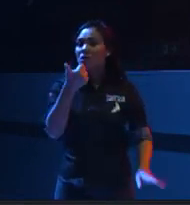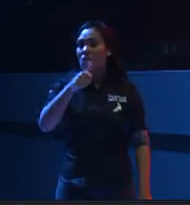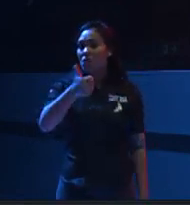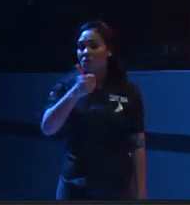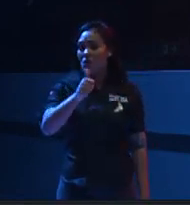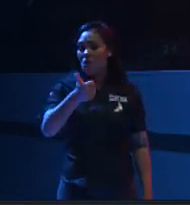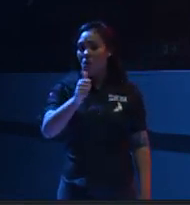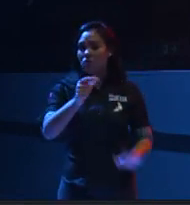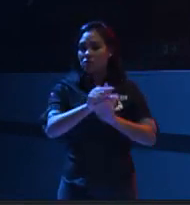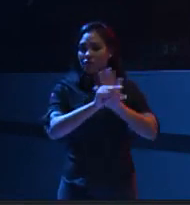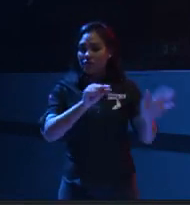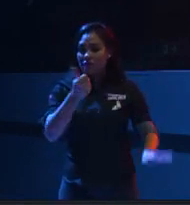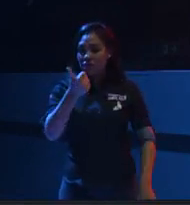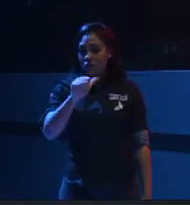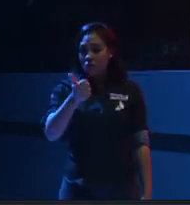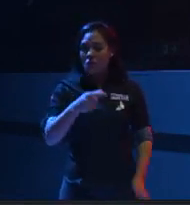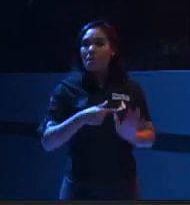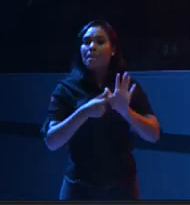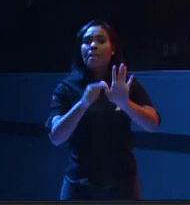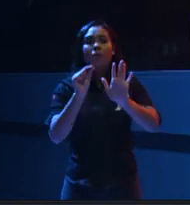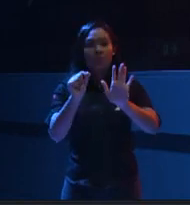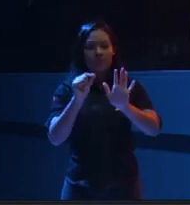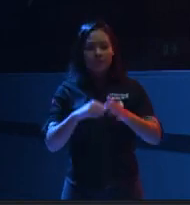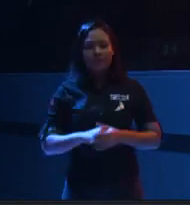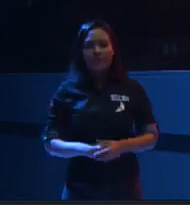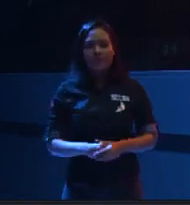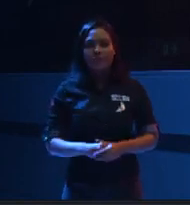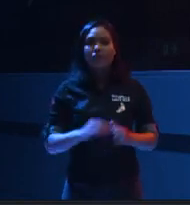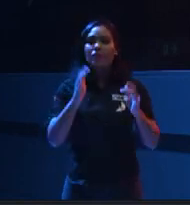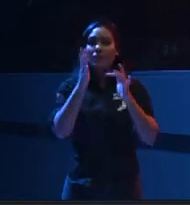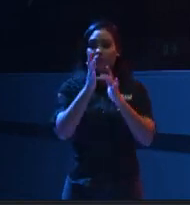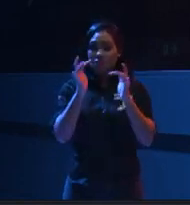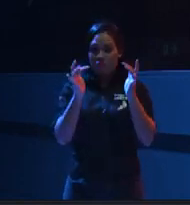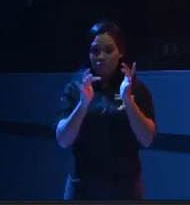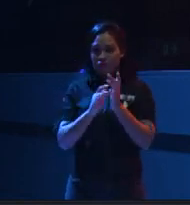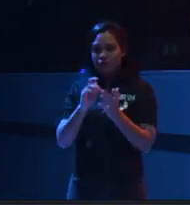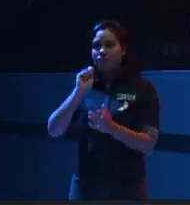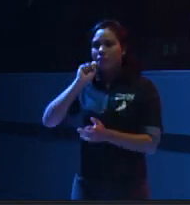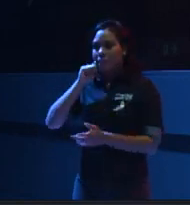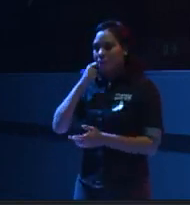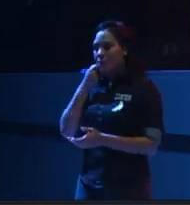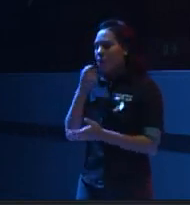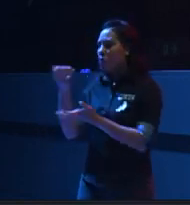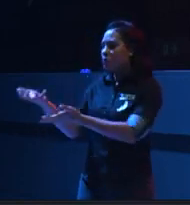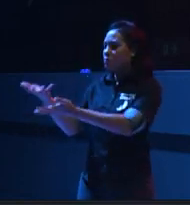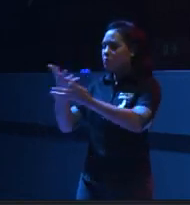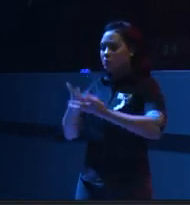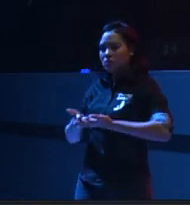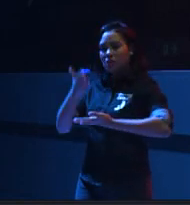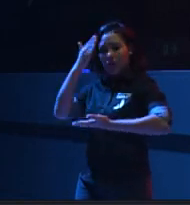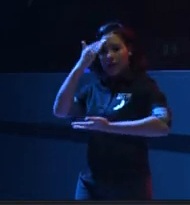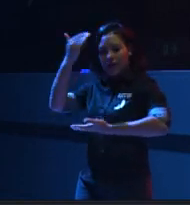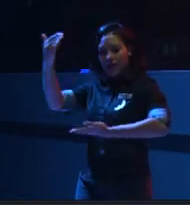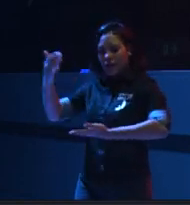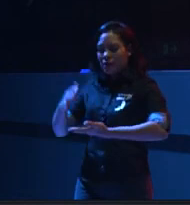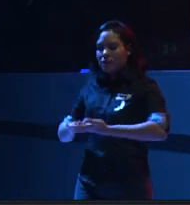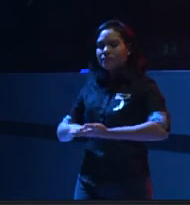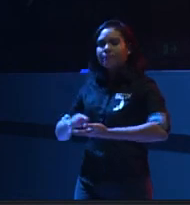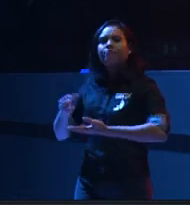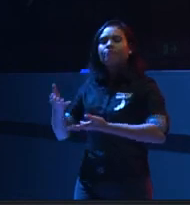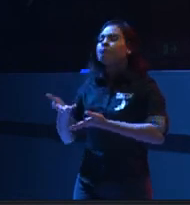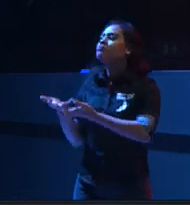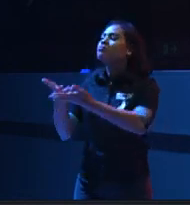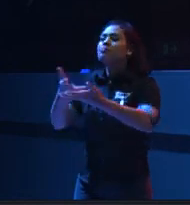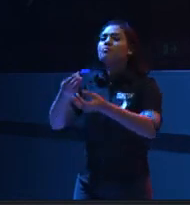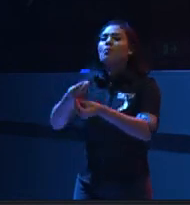Versículo 11 diz assim então Jesus tomou os pães deu graças e os